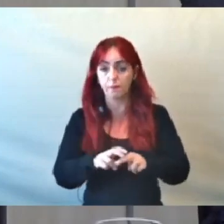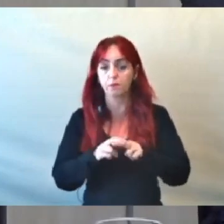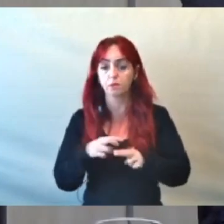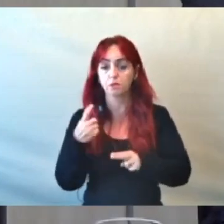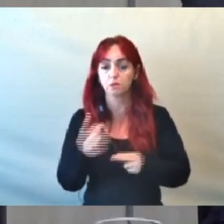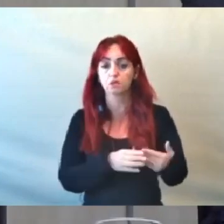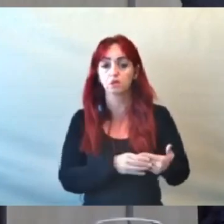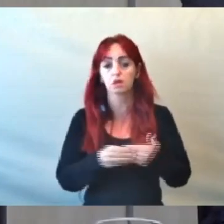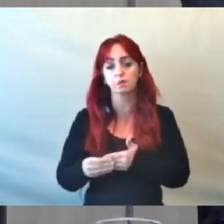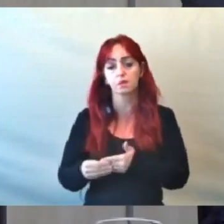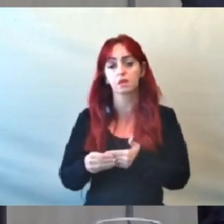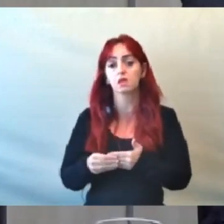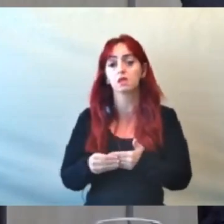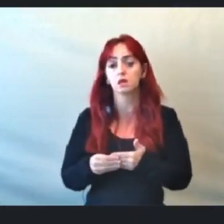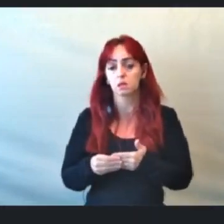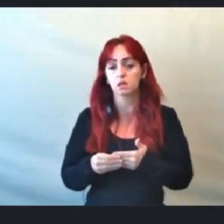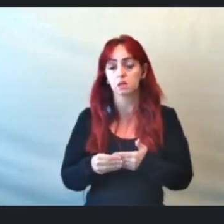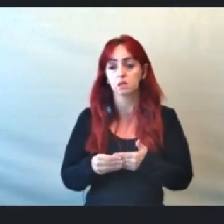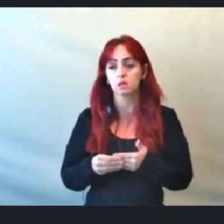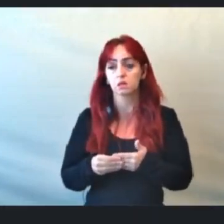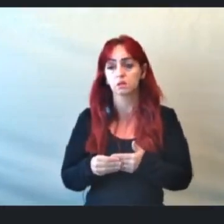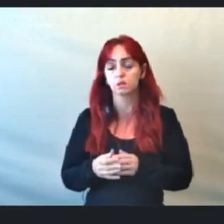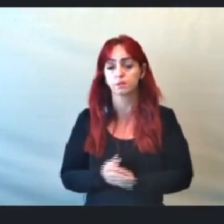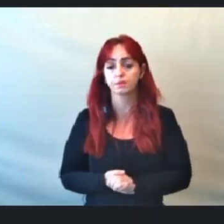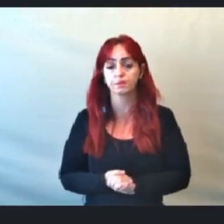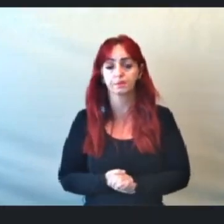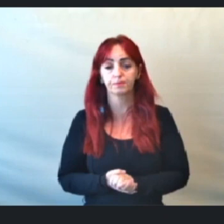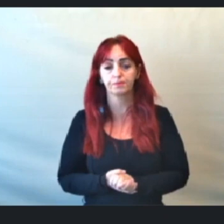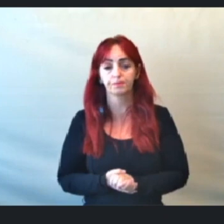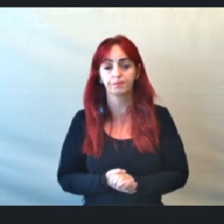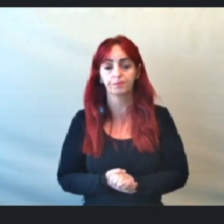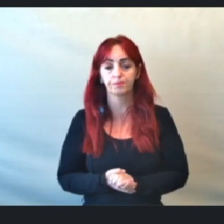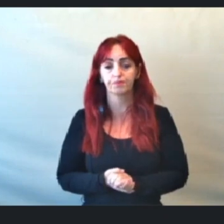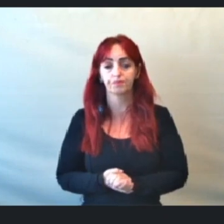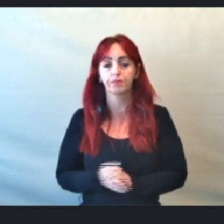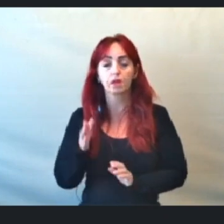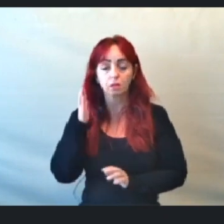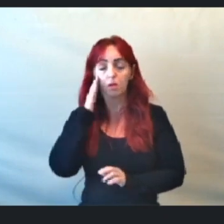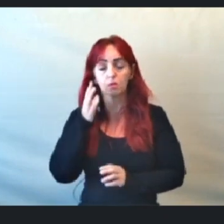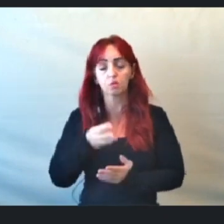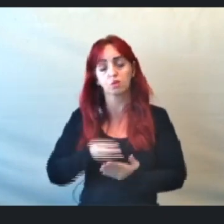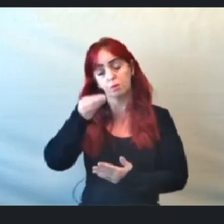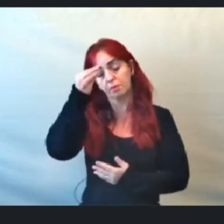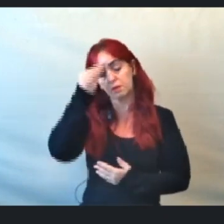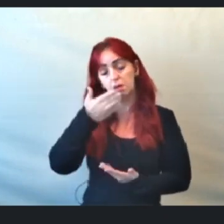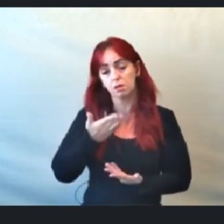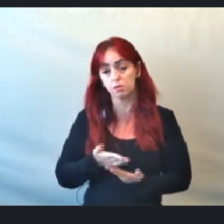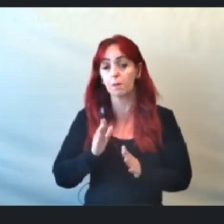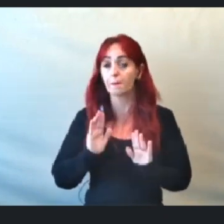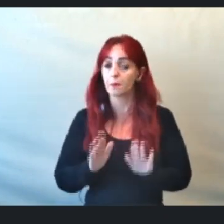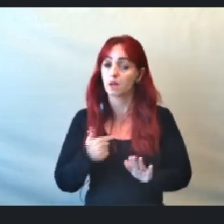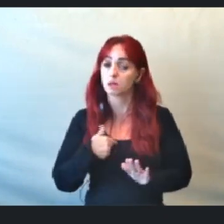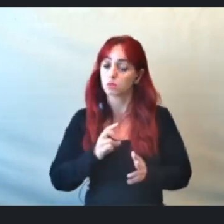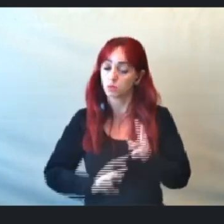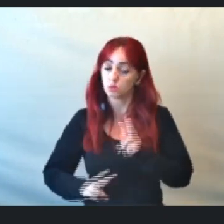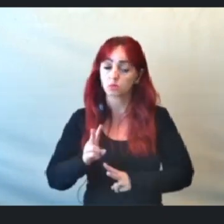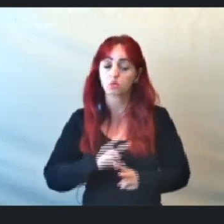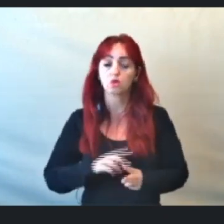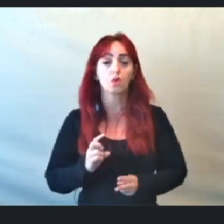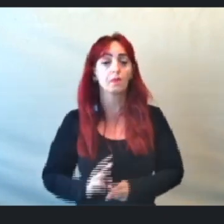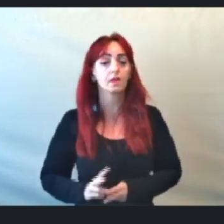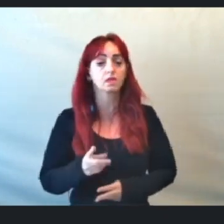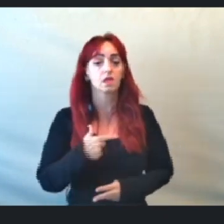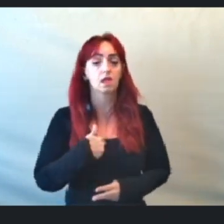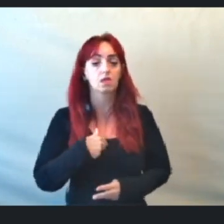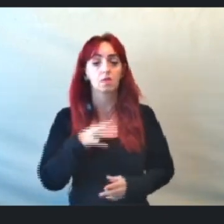diligência. Não, corretamente, compreendo, vereador Sérgio, mas eu continuo mantendo. Sim. A minha votação vai ser pela rejeição